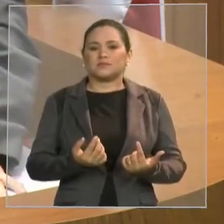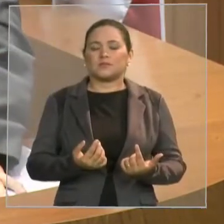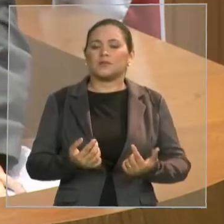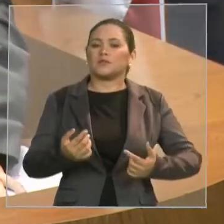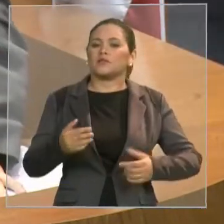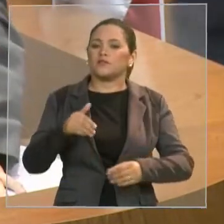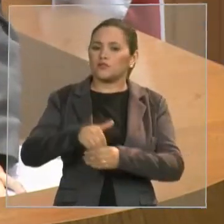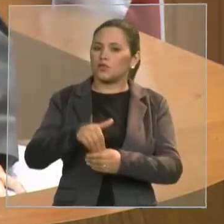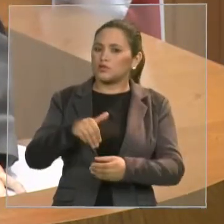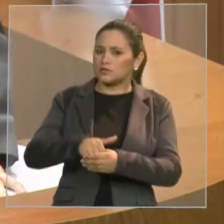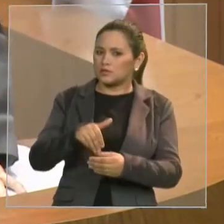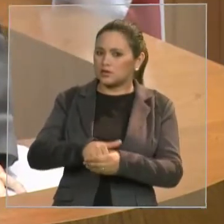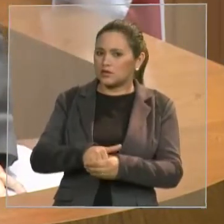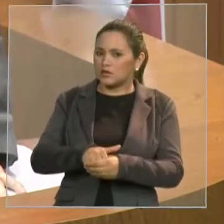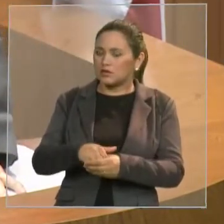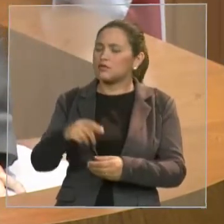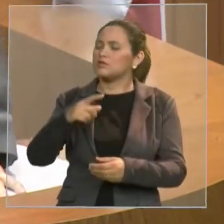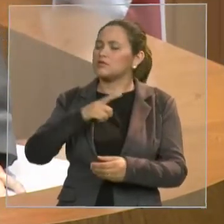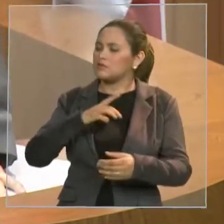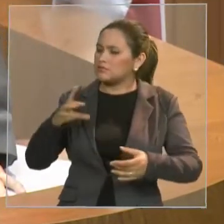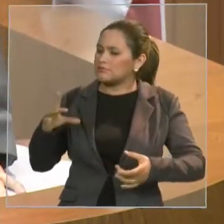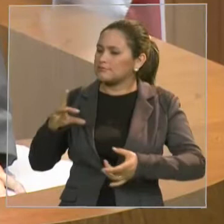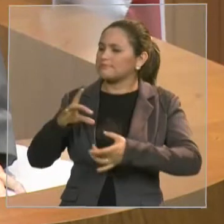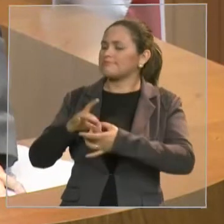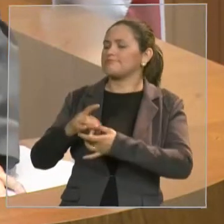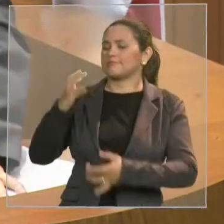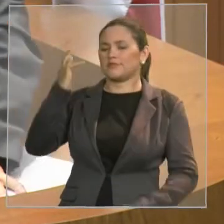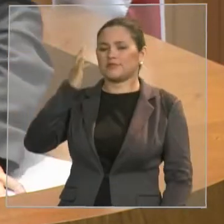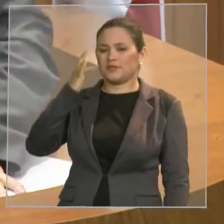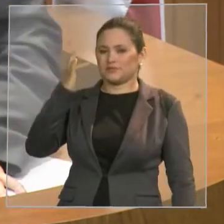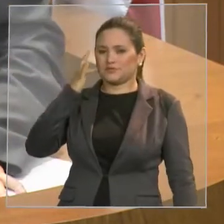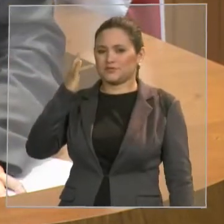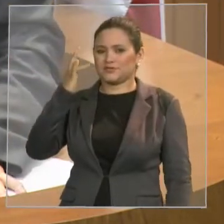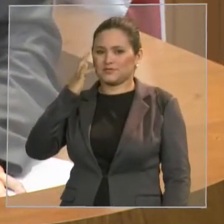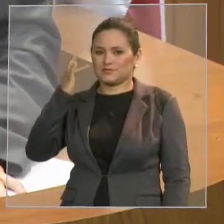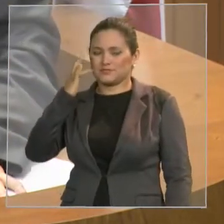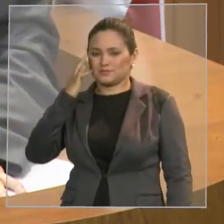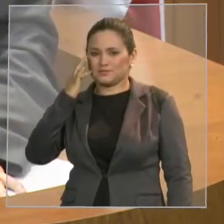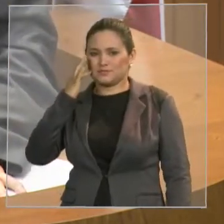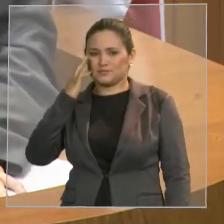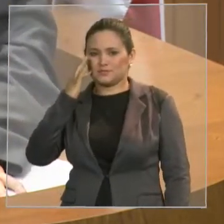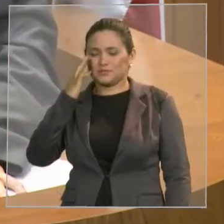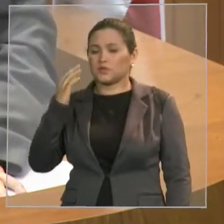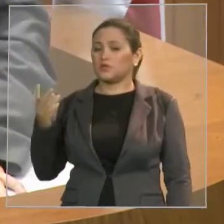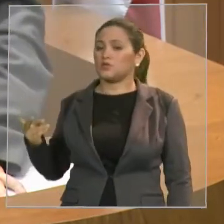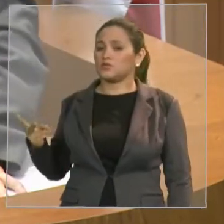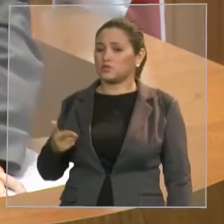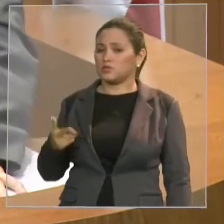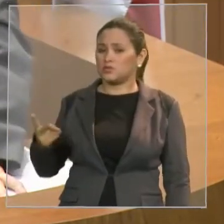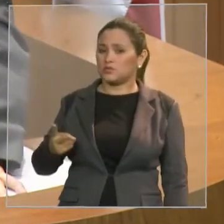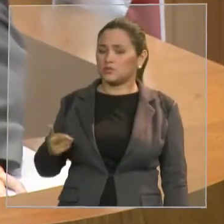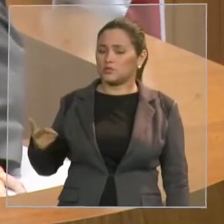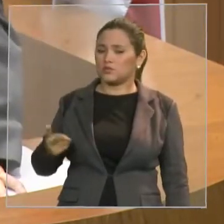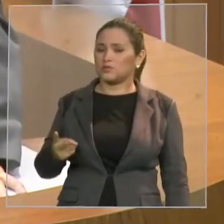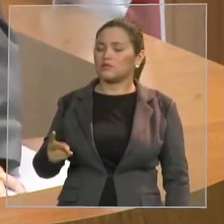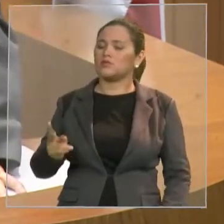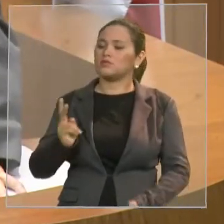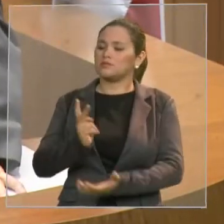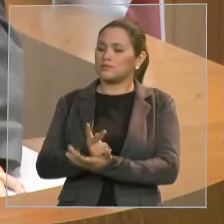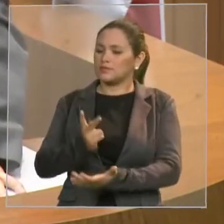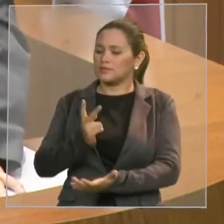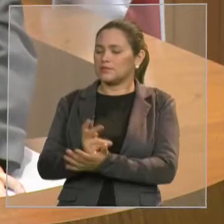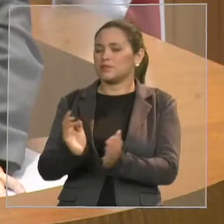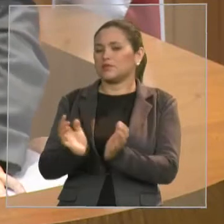companheiros, o deputado hoje é deputado, no grupo do governador Flávio Dino. Mas entendeu que seus